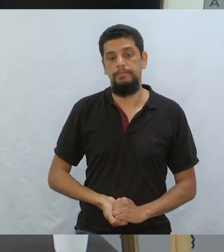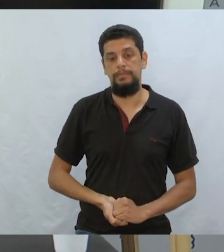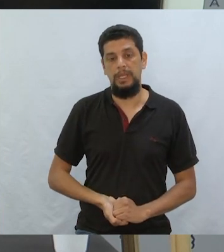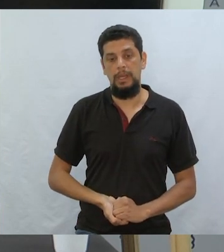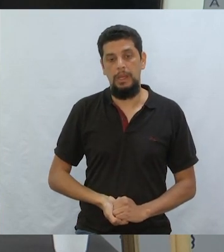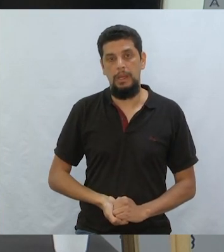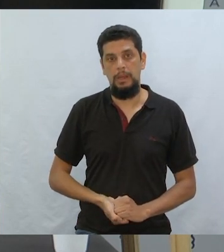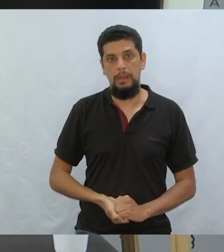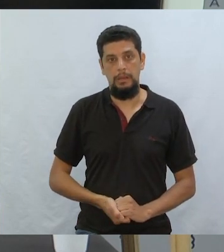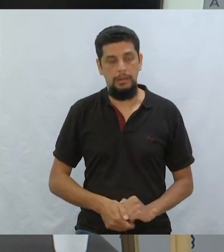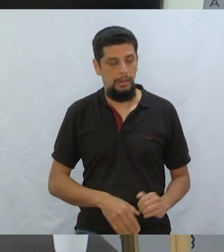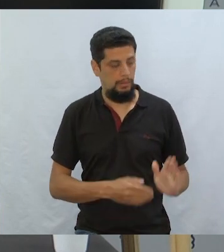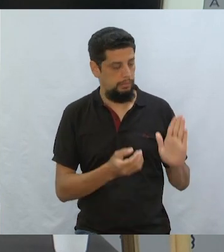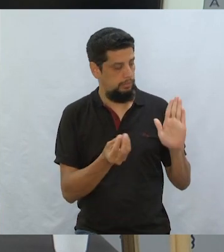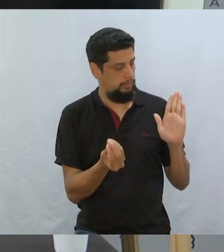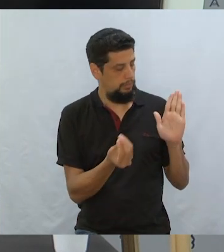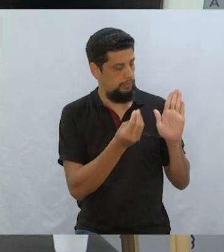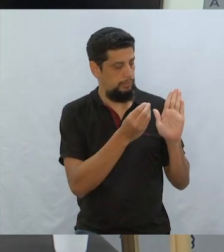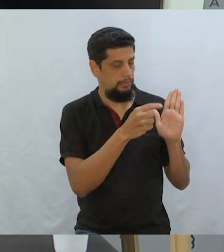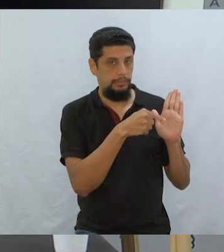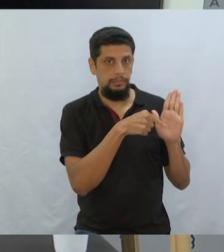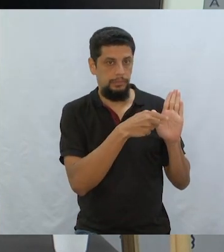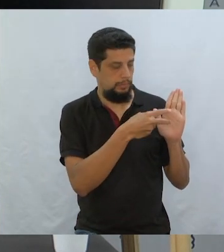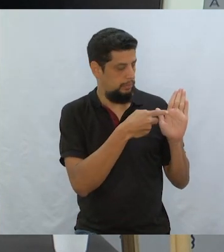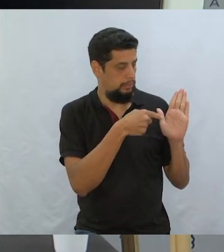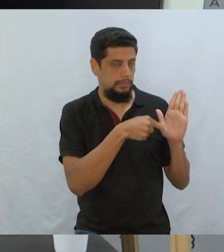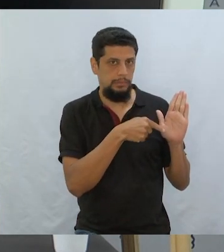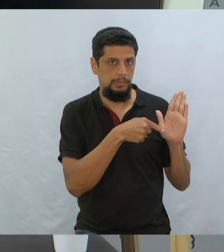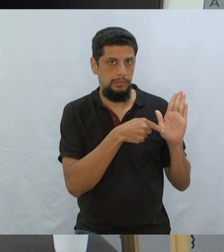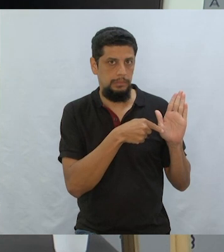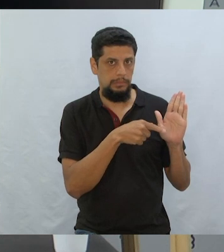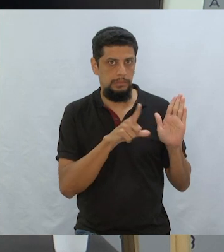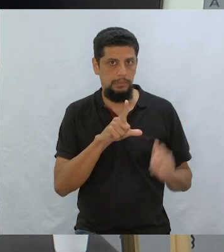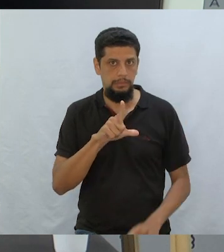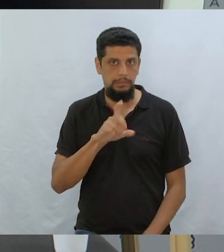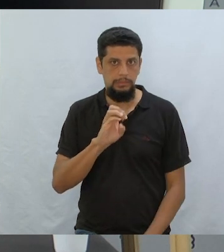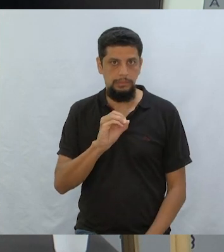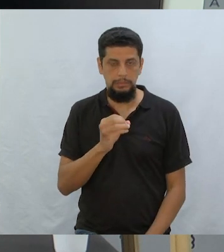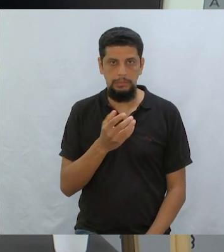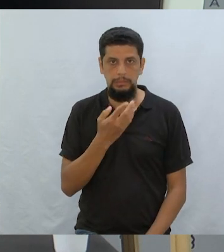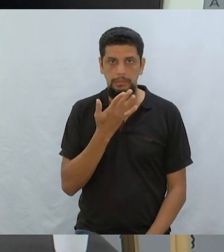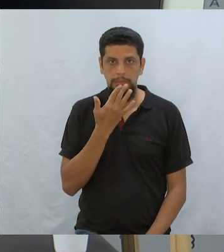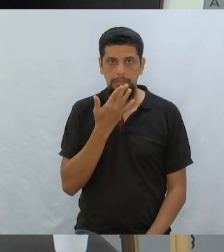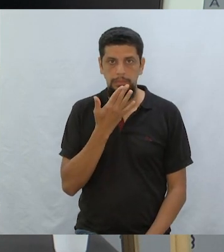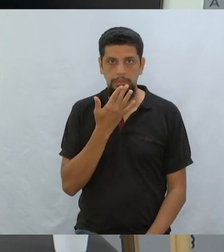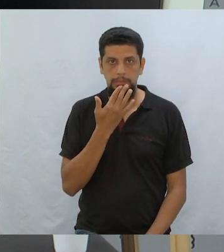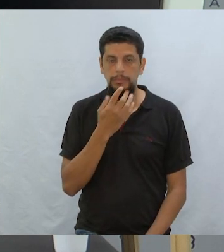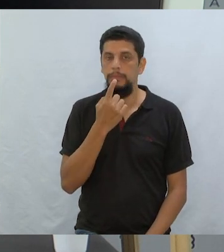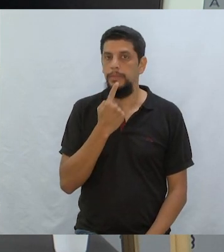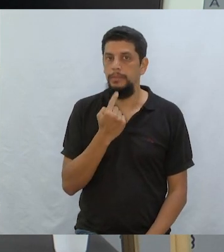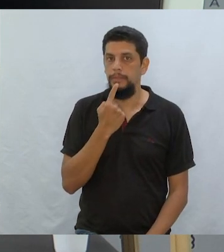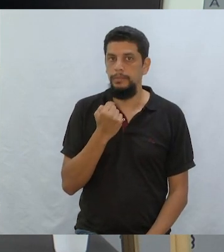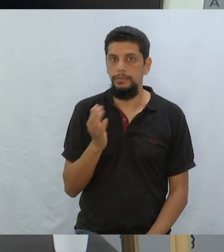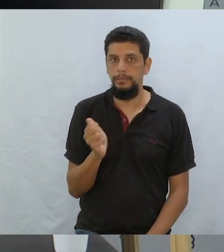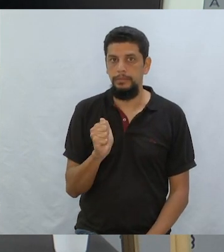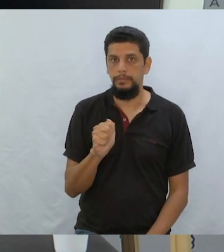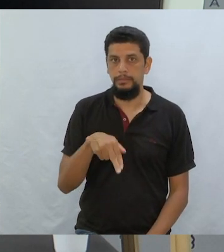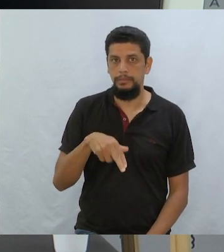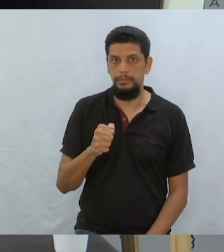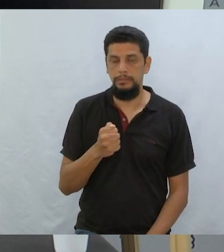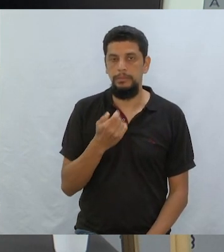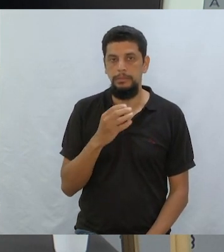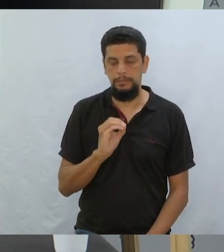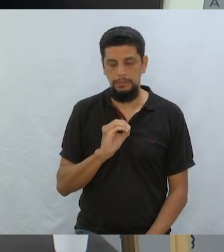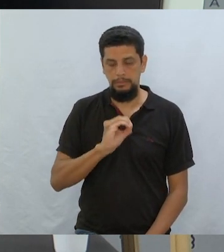E aqui no nosso quadro numérico, nós representamos o Léo com a bolinha vermelha e a Ana